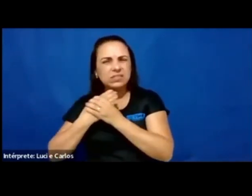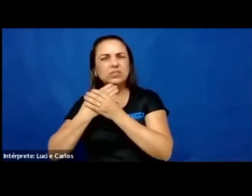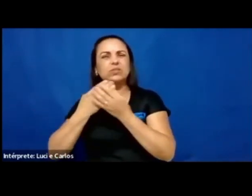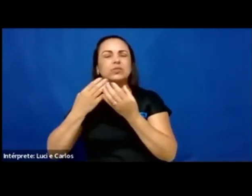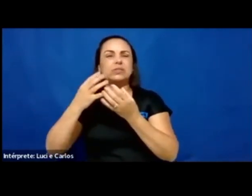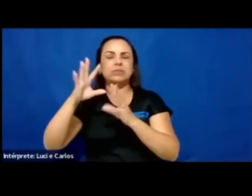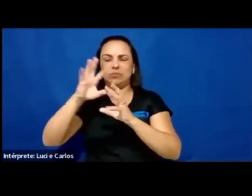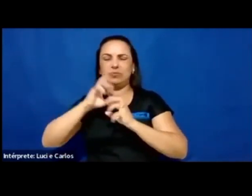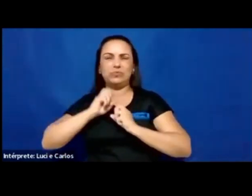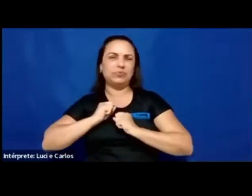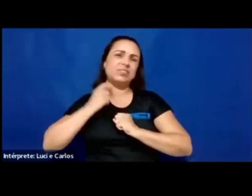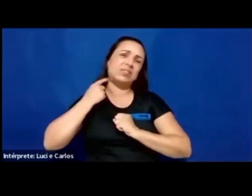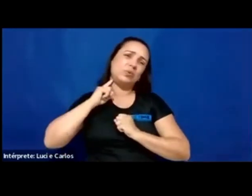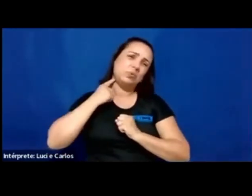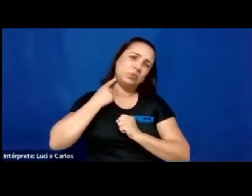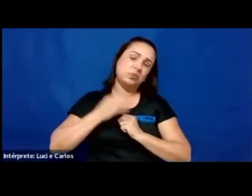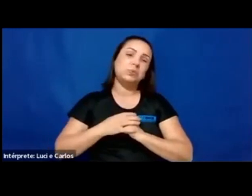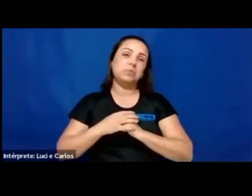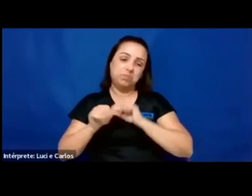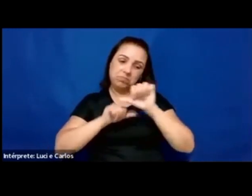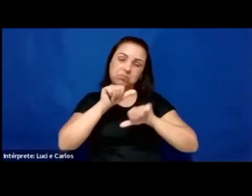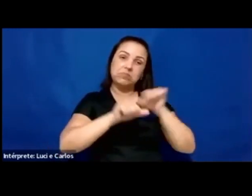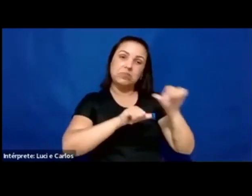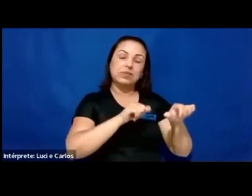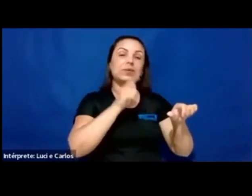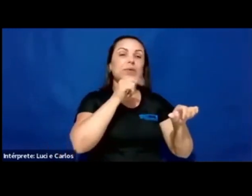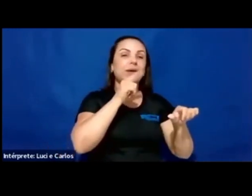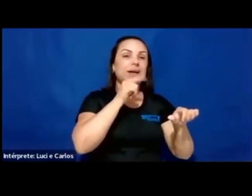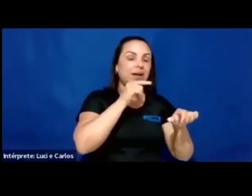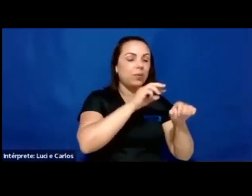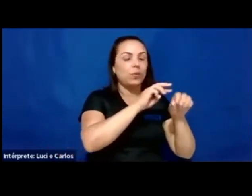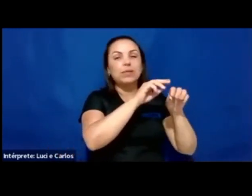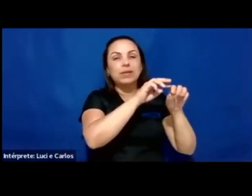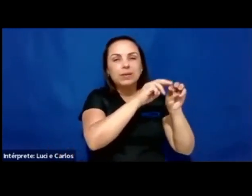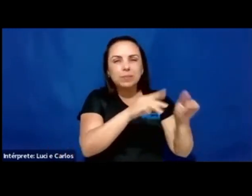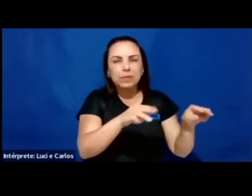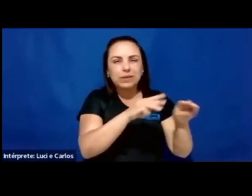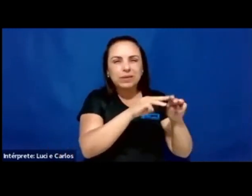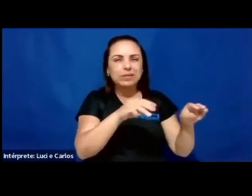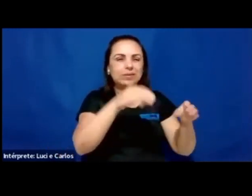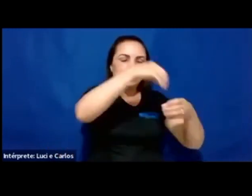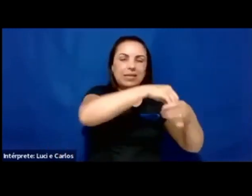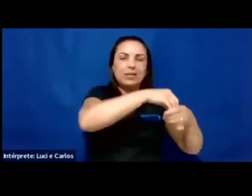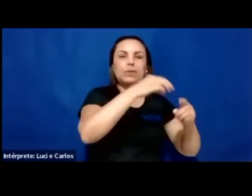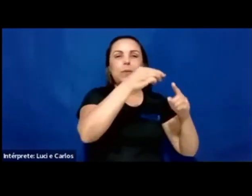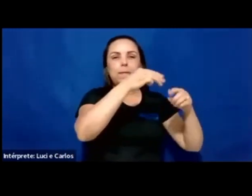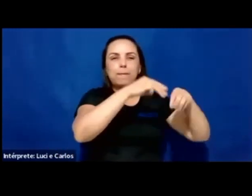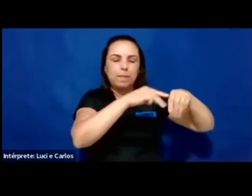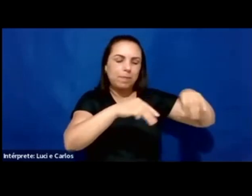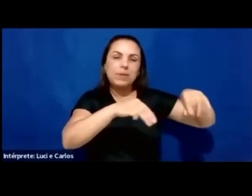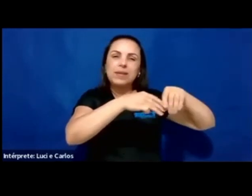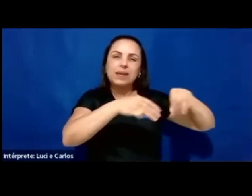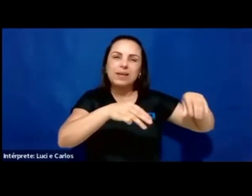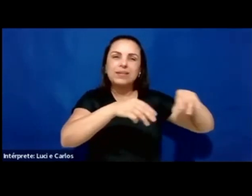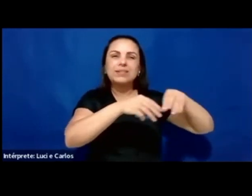é alcalinizante. Então, a água, quando você trata ela magneticamente, coloca esses íons de magnésio, cálcio e